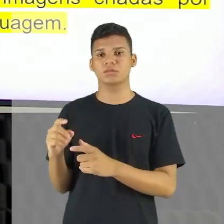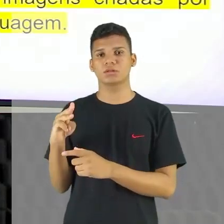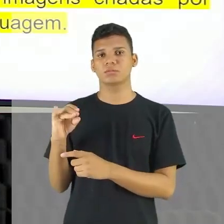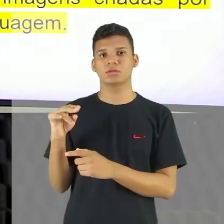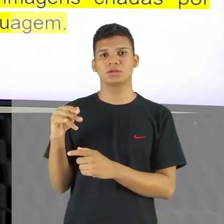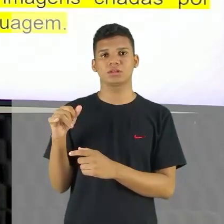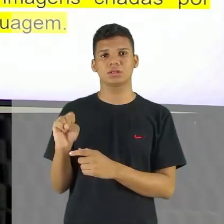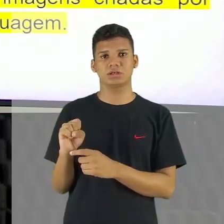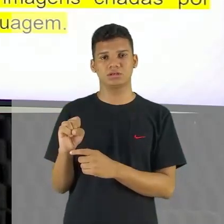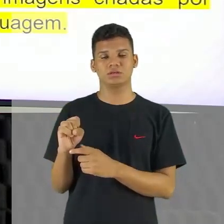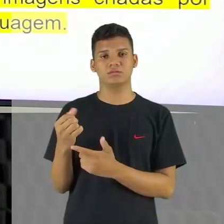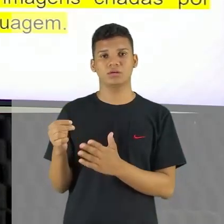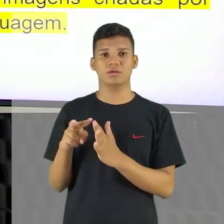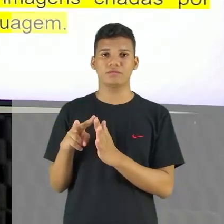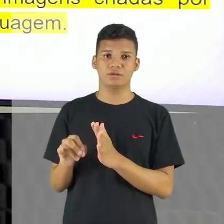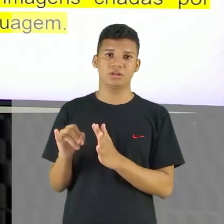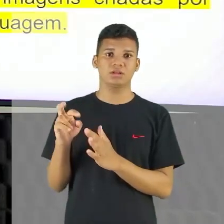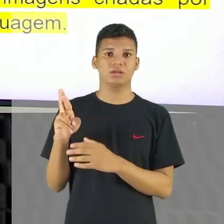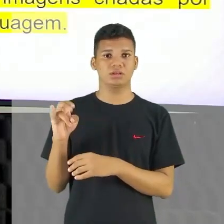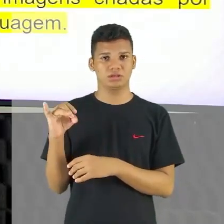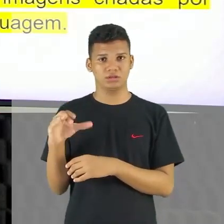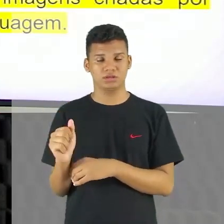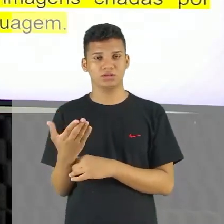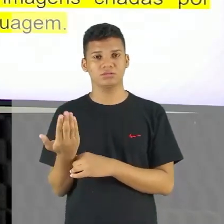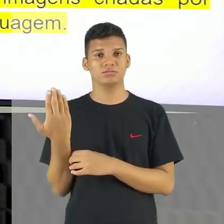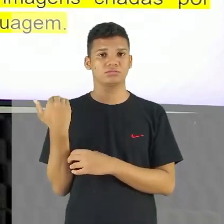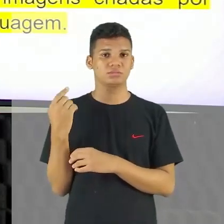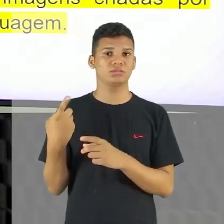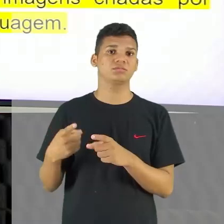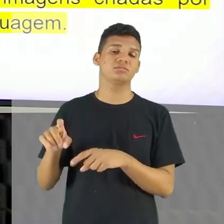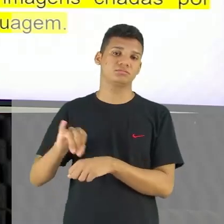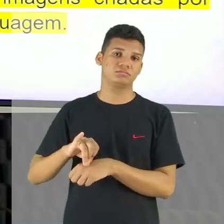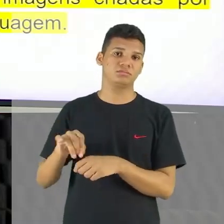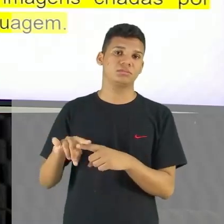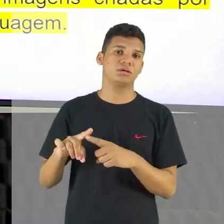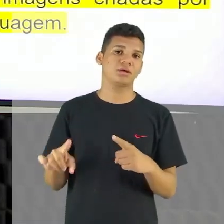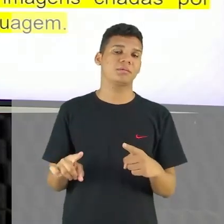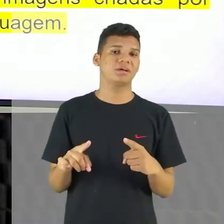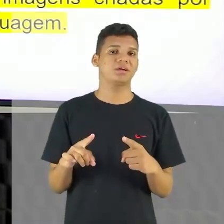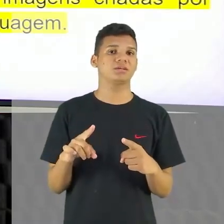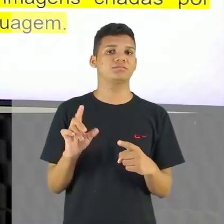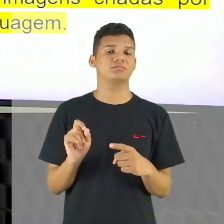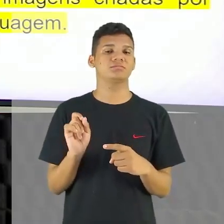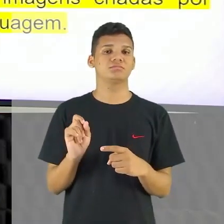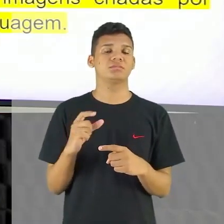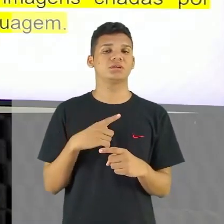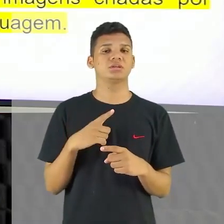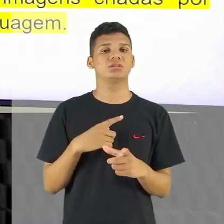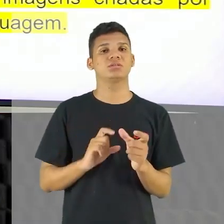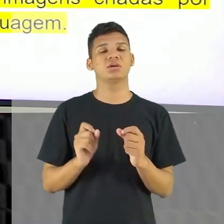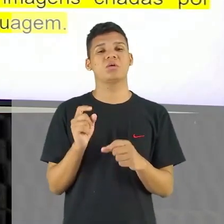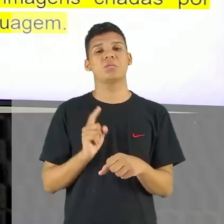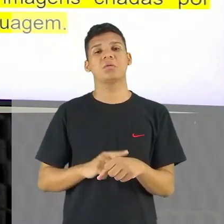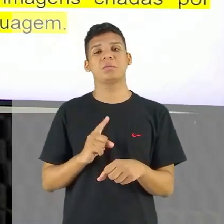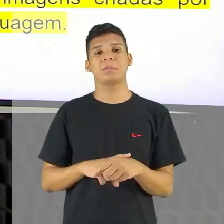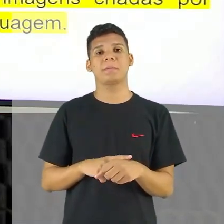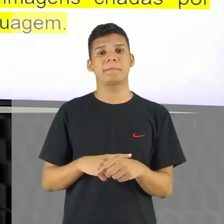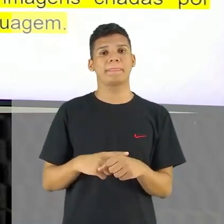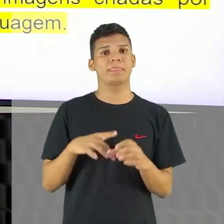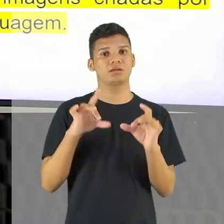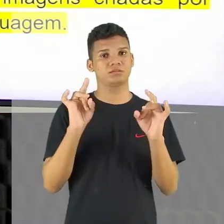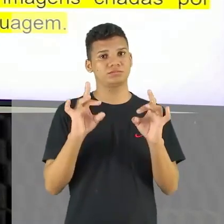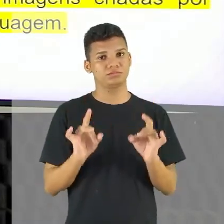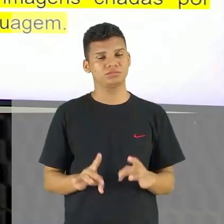Vila Rica, que era a capital de Minas Gerais na época. Então, ela teve assim esse momento